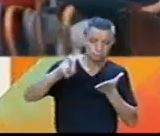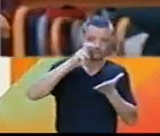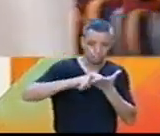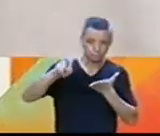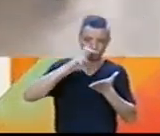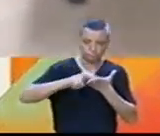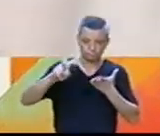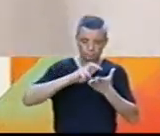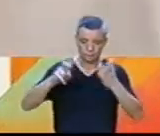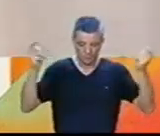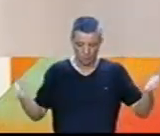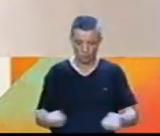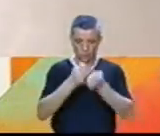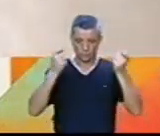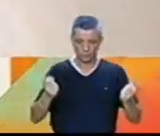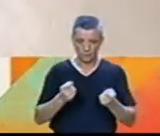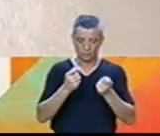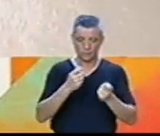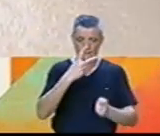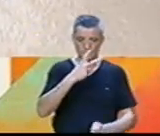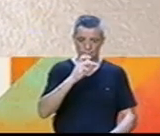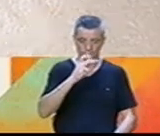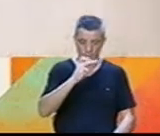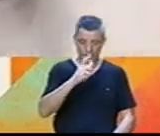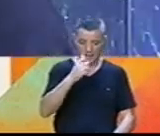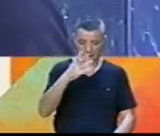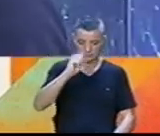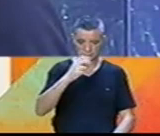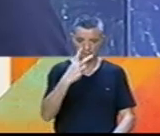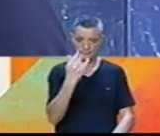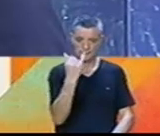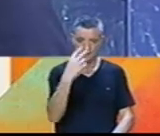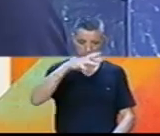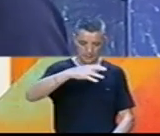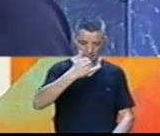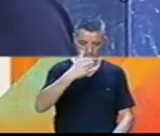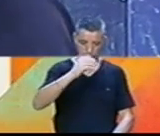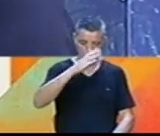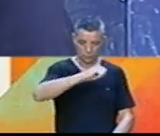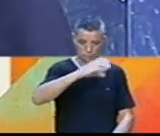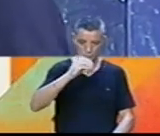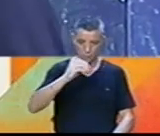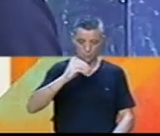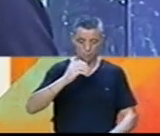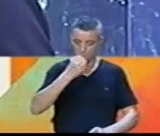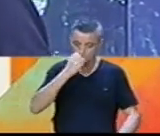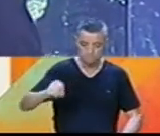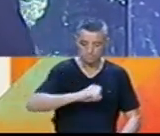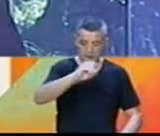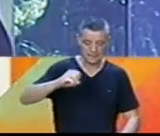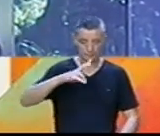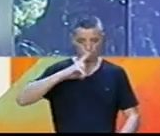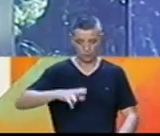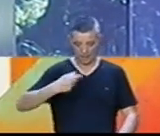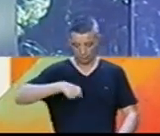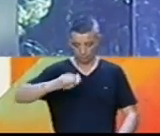a marca que estamos agora a promover, que são os Vales de Vimioso, onde nós temos o nosso Parque Ibérico de Natureza, sim, e Aventura. E quem quiser também